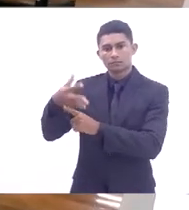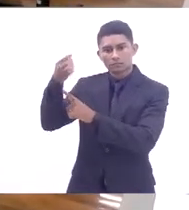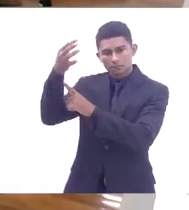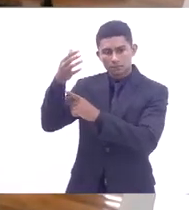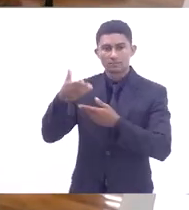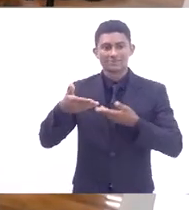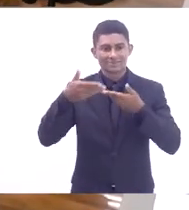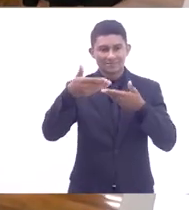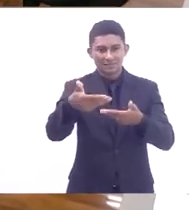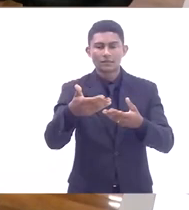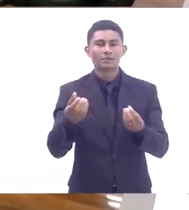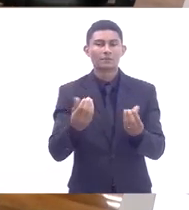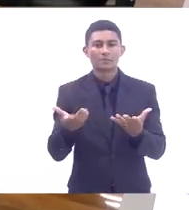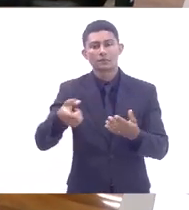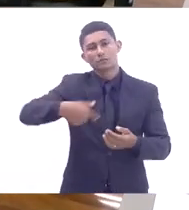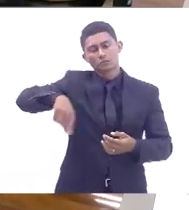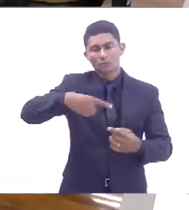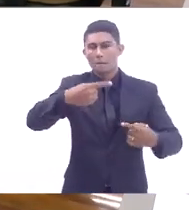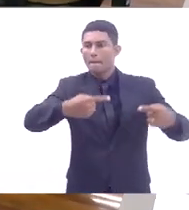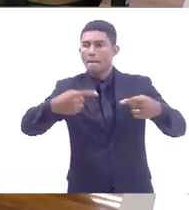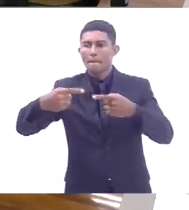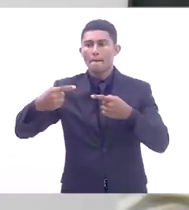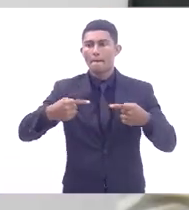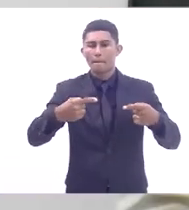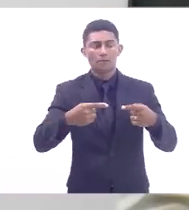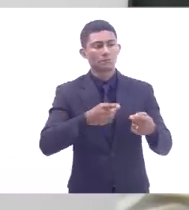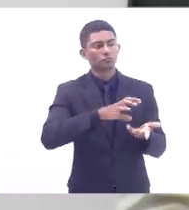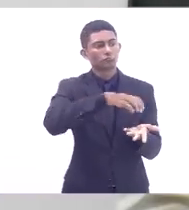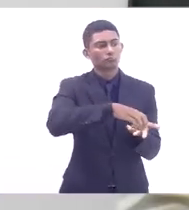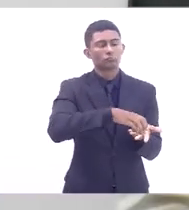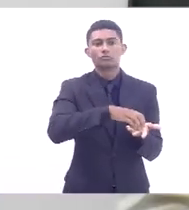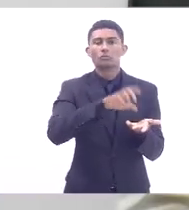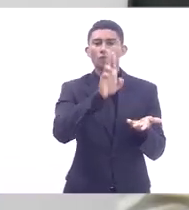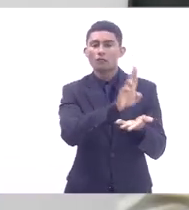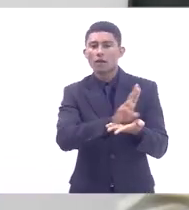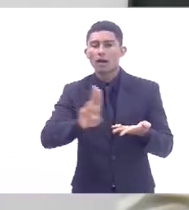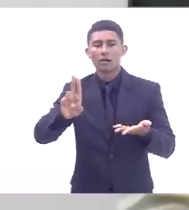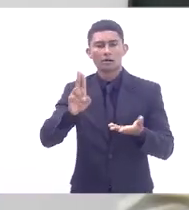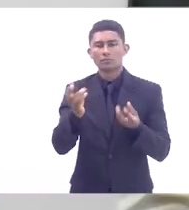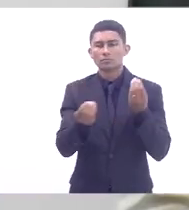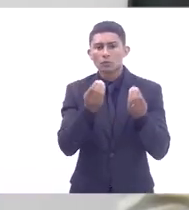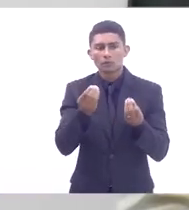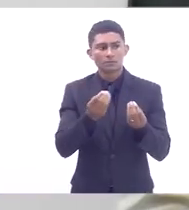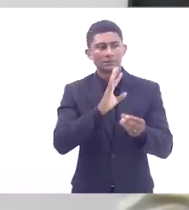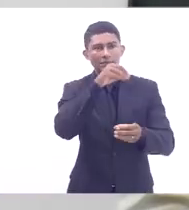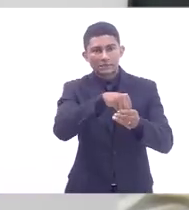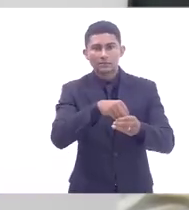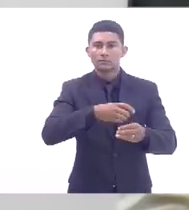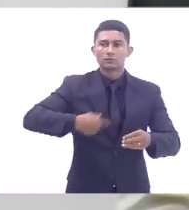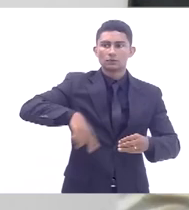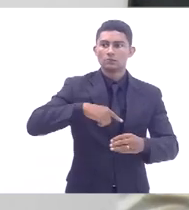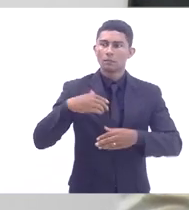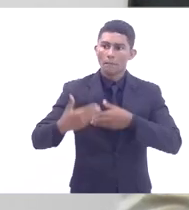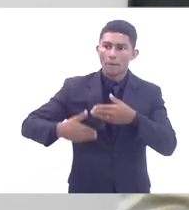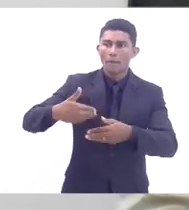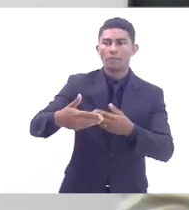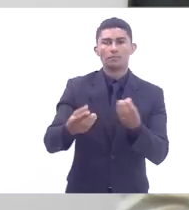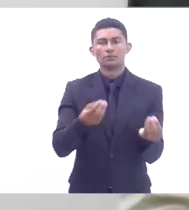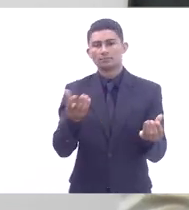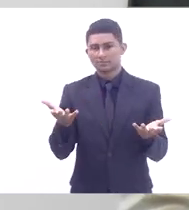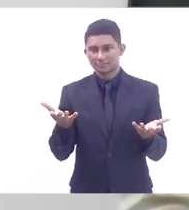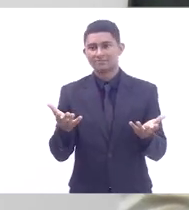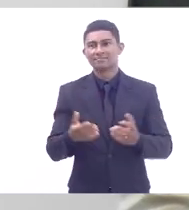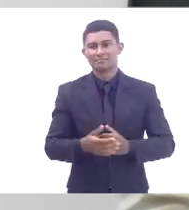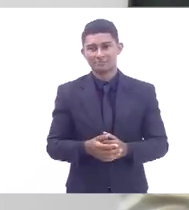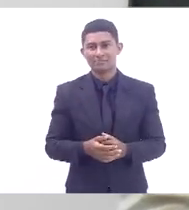gente poder discutir a nossa universidade e discutir como que a gente pode continuar avançando e oferecer que a água é mais um